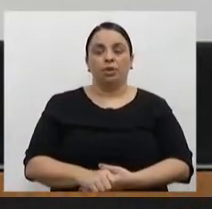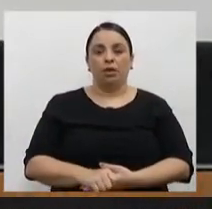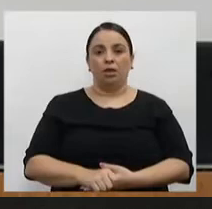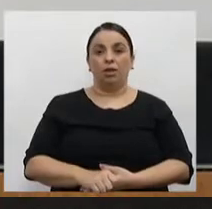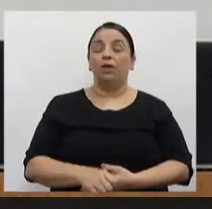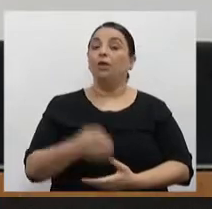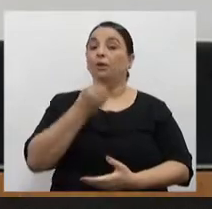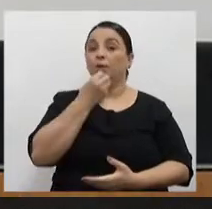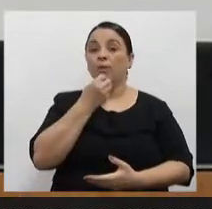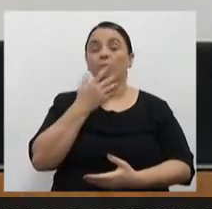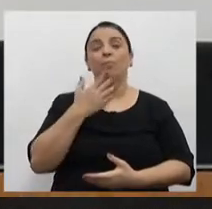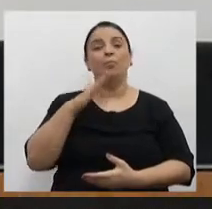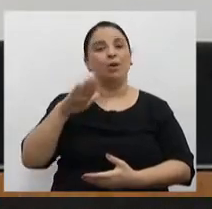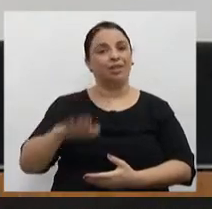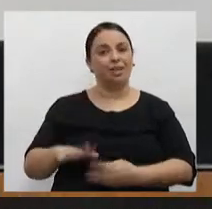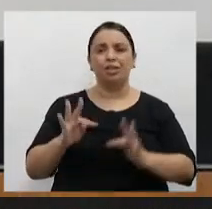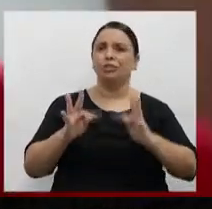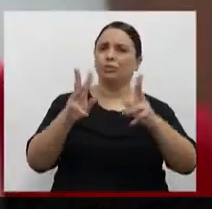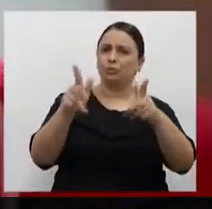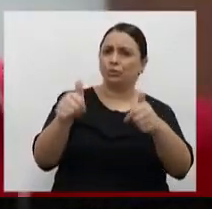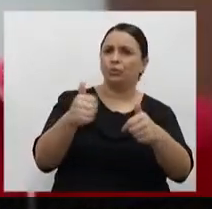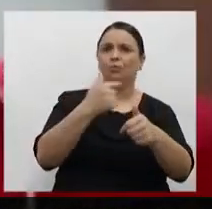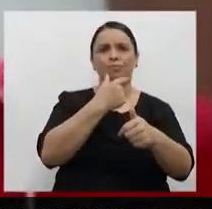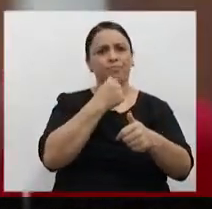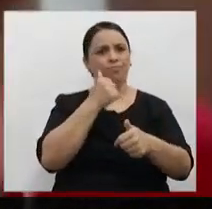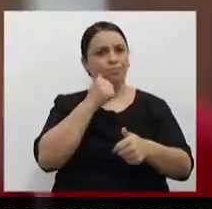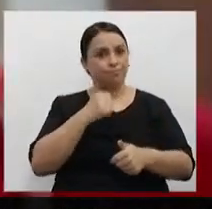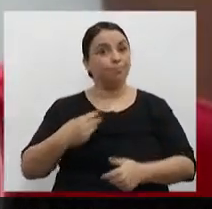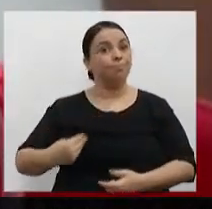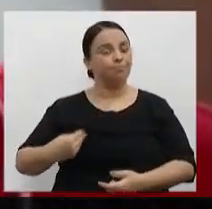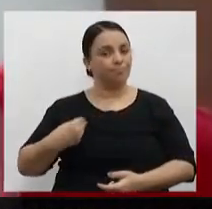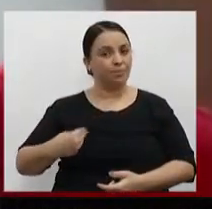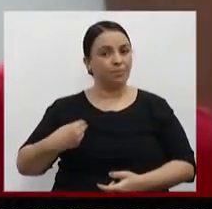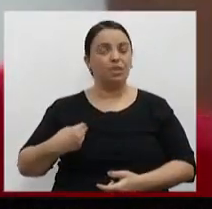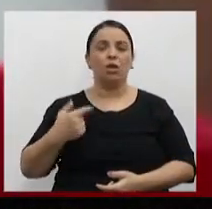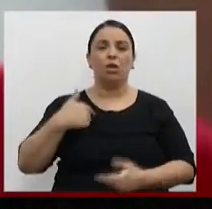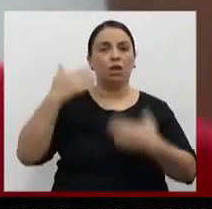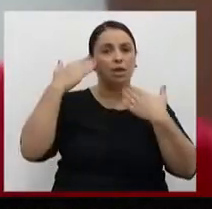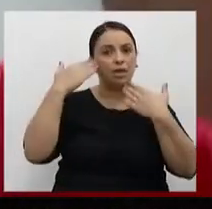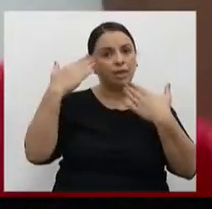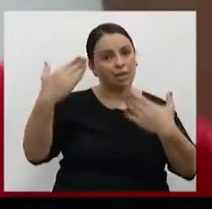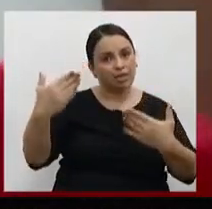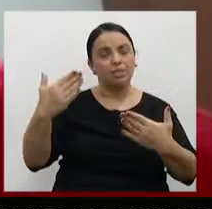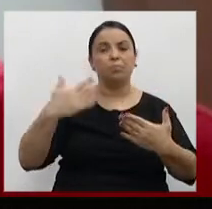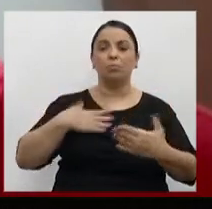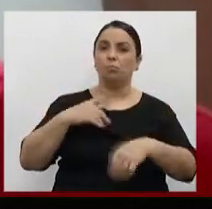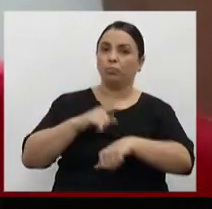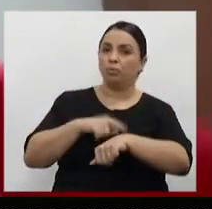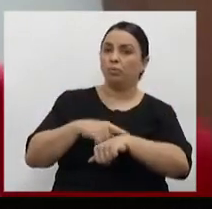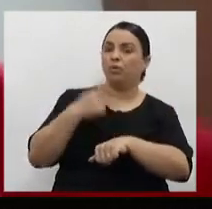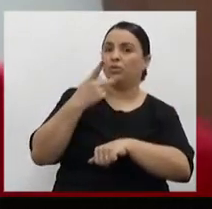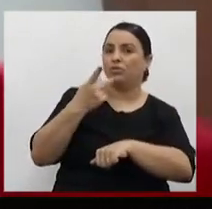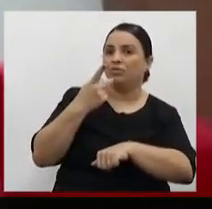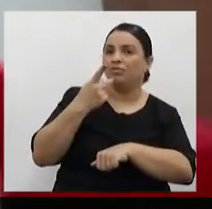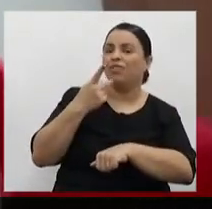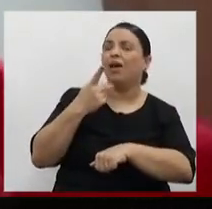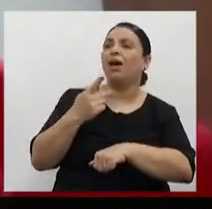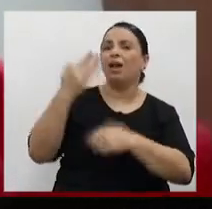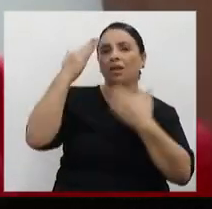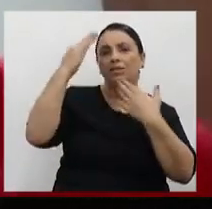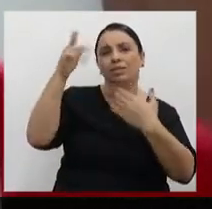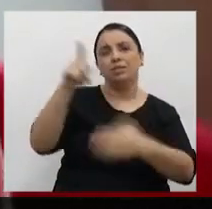Boa tarde a todas e todos aí presentes. Gostaria de agradecer a oportunidade ao nosso amigo, professor